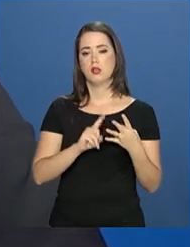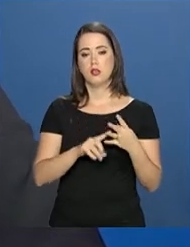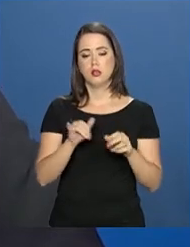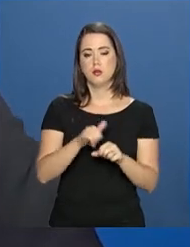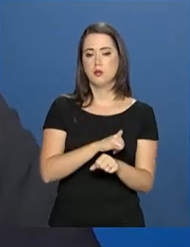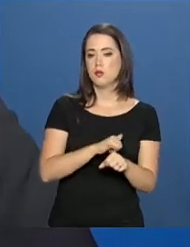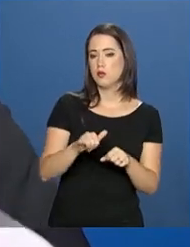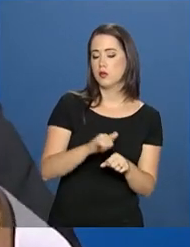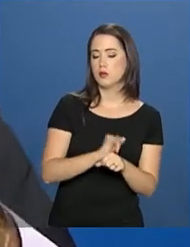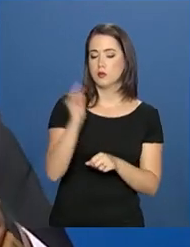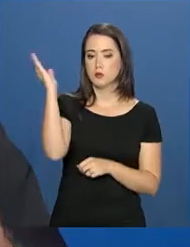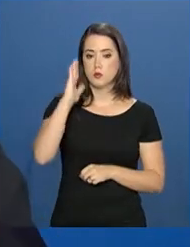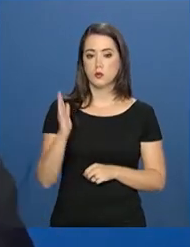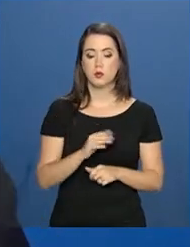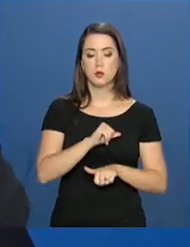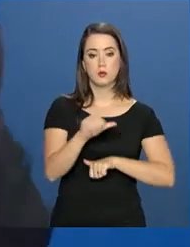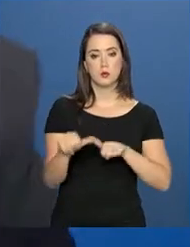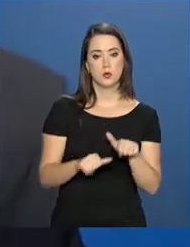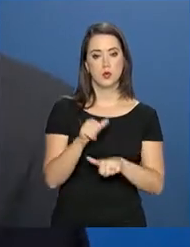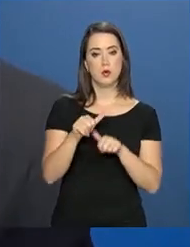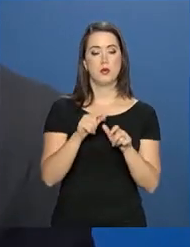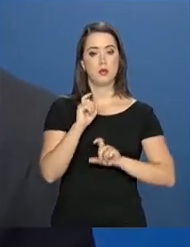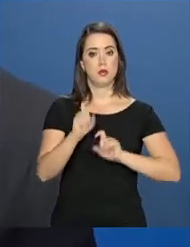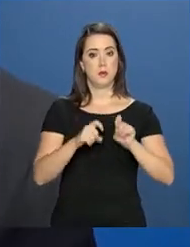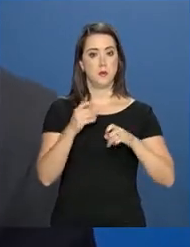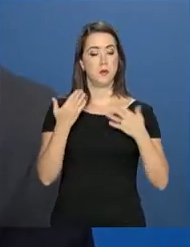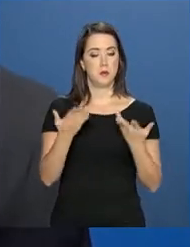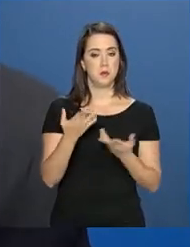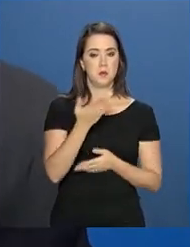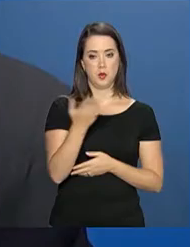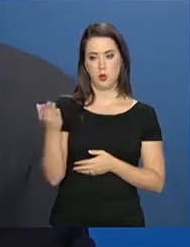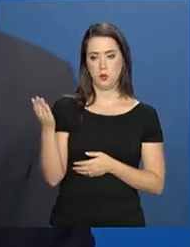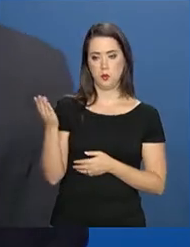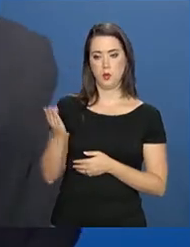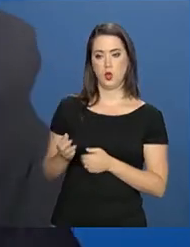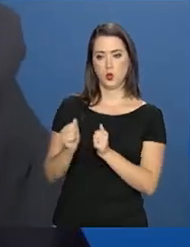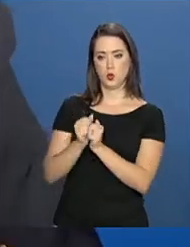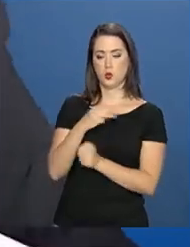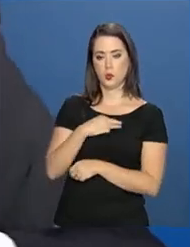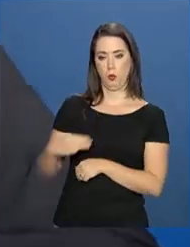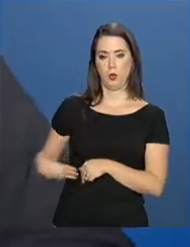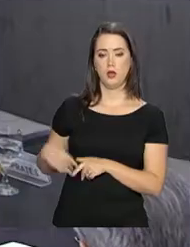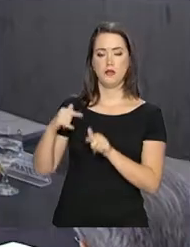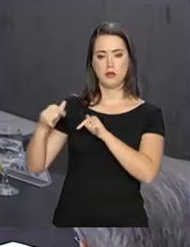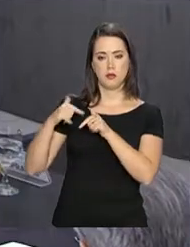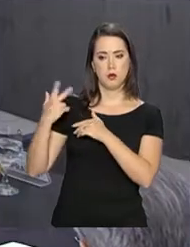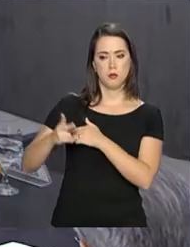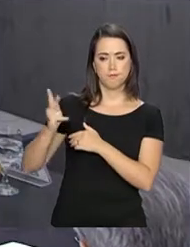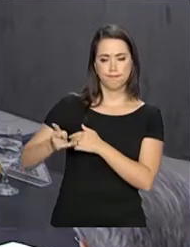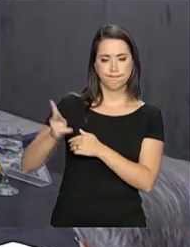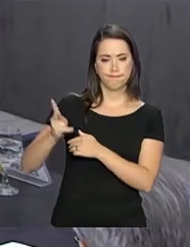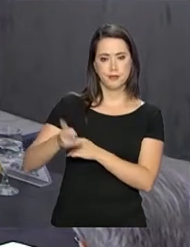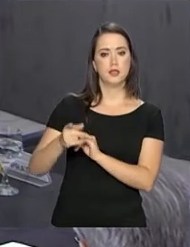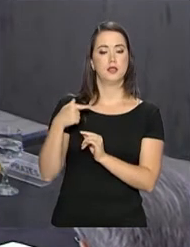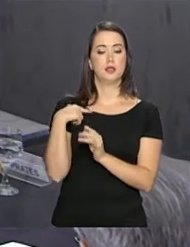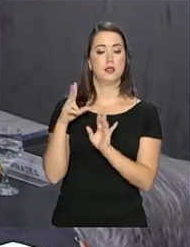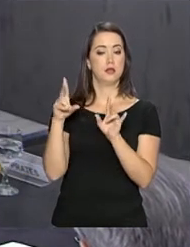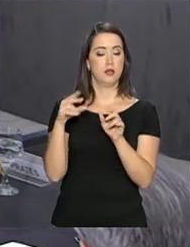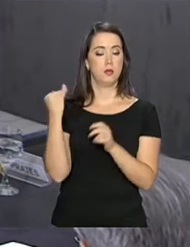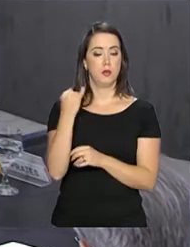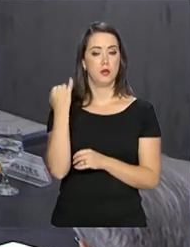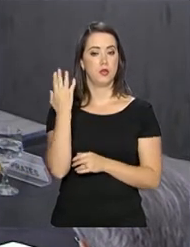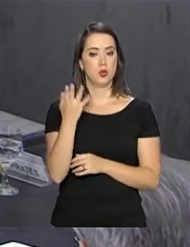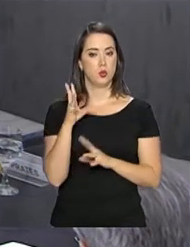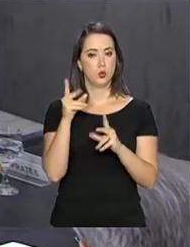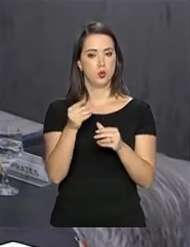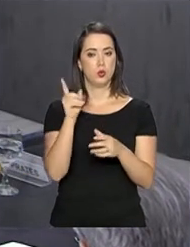brasileira para a transformação digital aqui o nosso esteves e trabalha intensamente é nessa matéria tudo isso